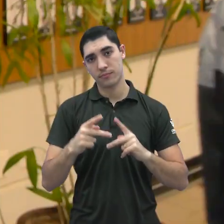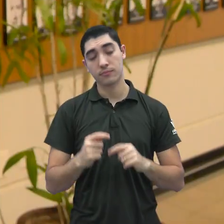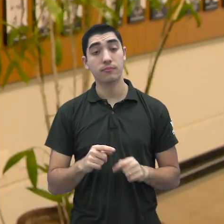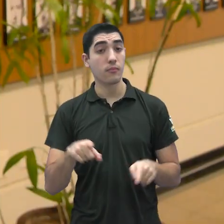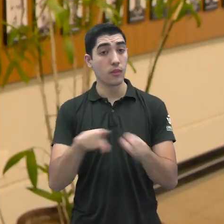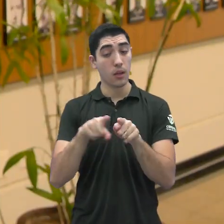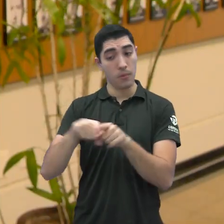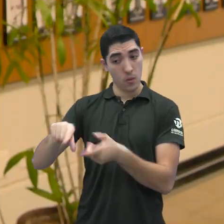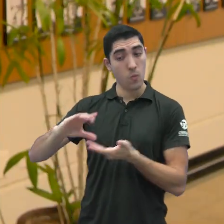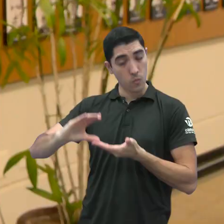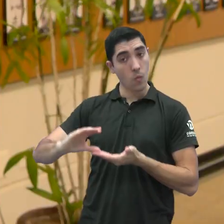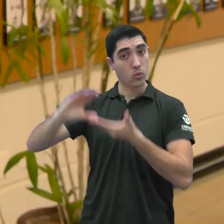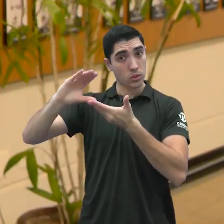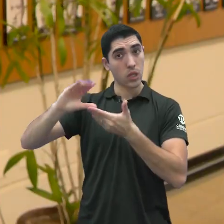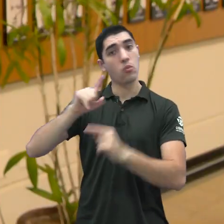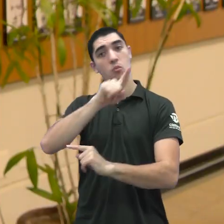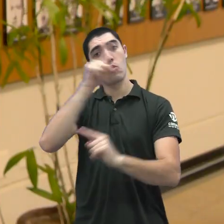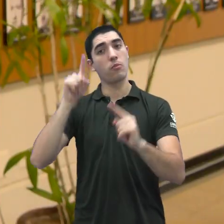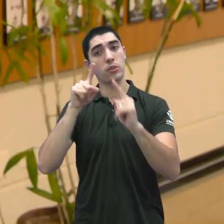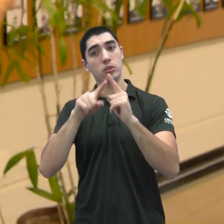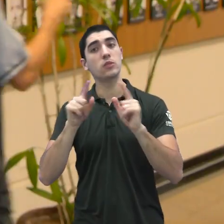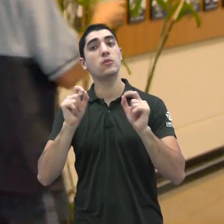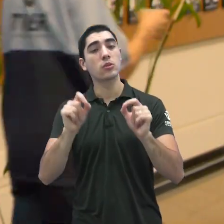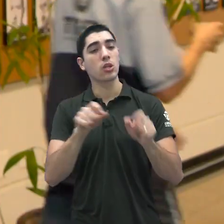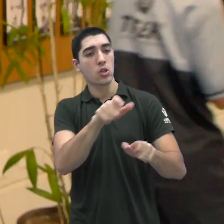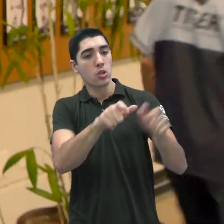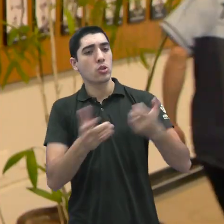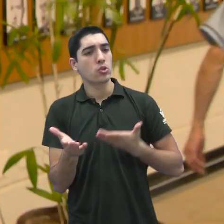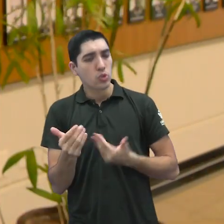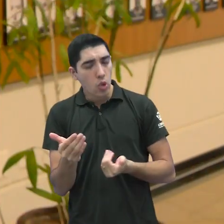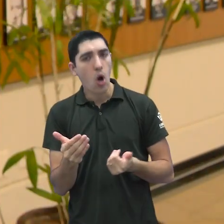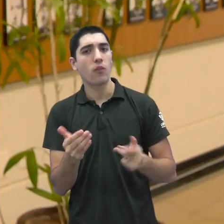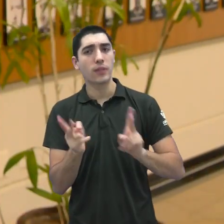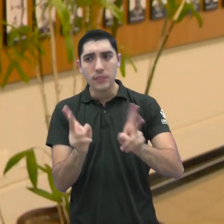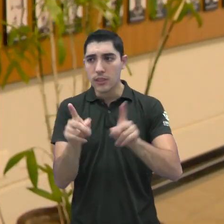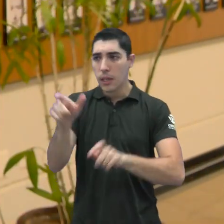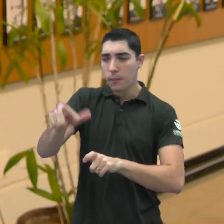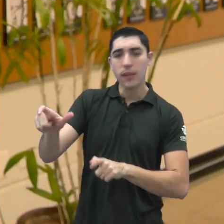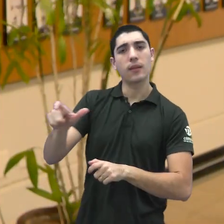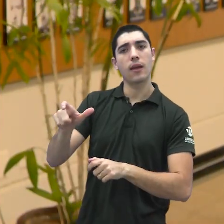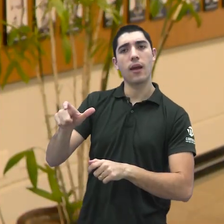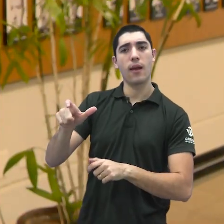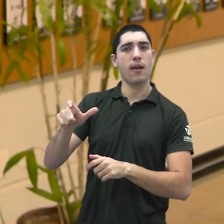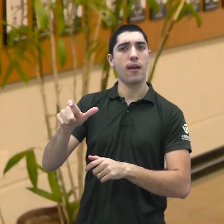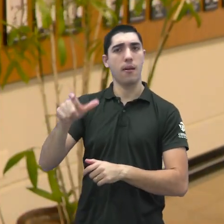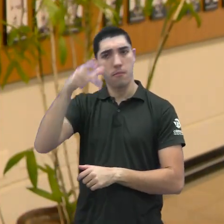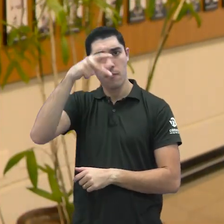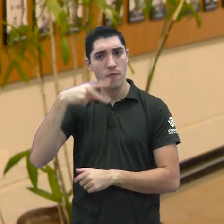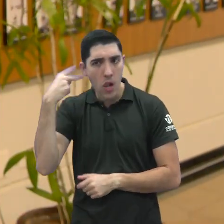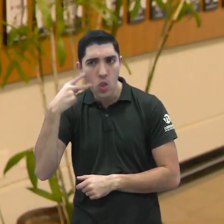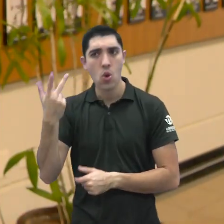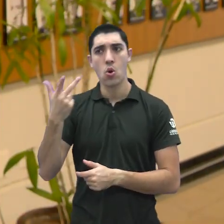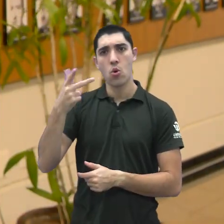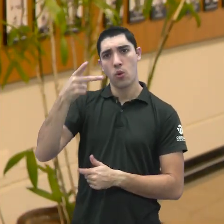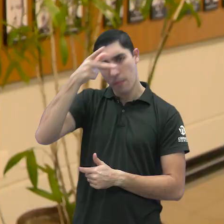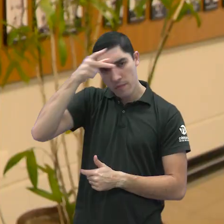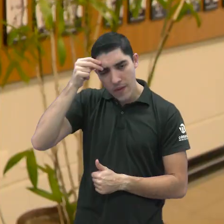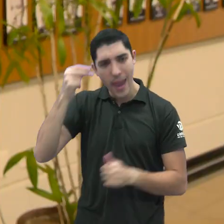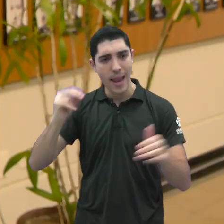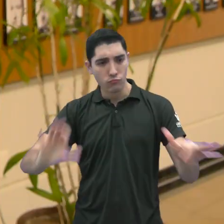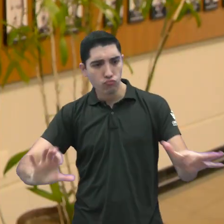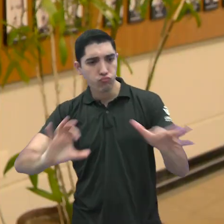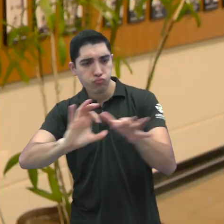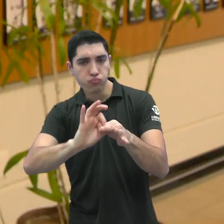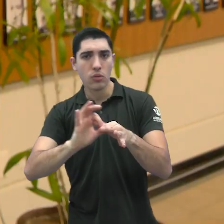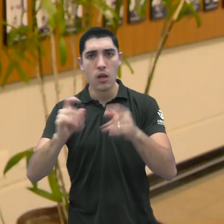o condão, a finalidade, a missão de aproximar a juventude dos gestores, dos legisladores, propiciando um intercâmbio de ideias e